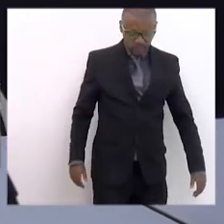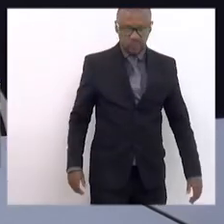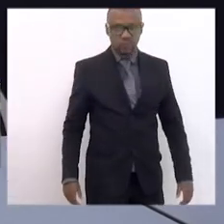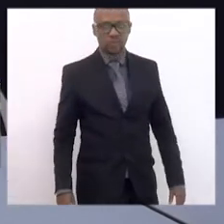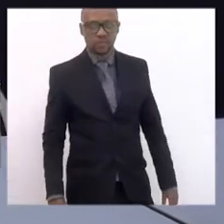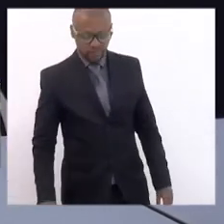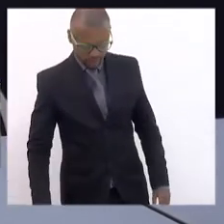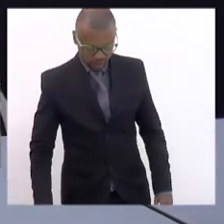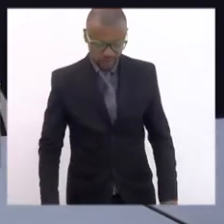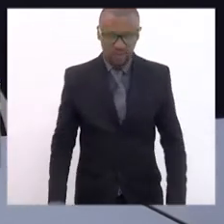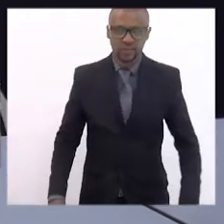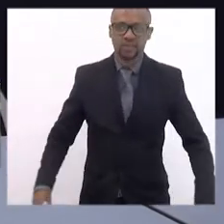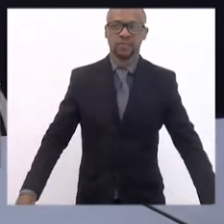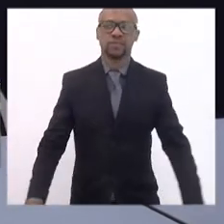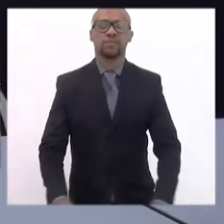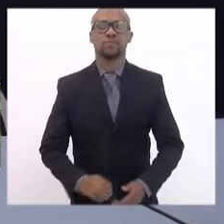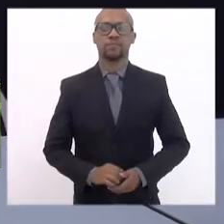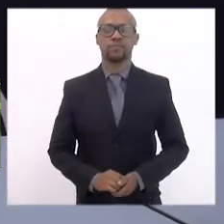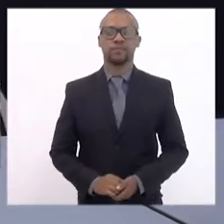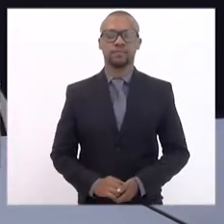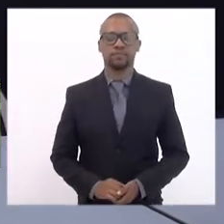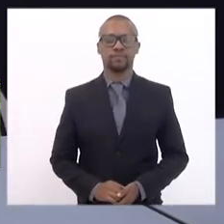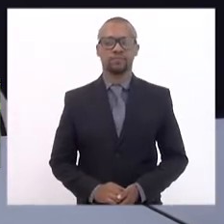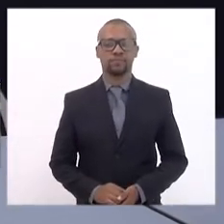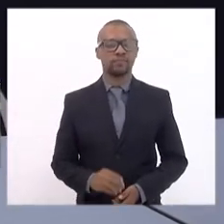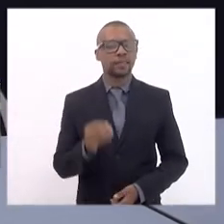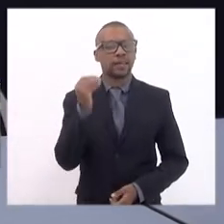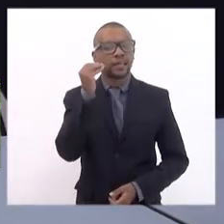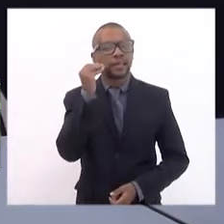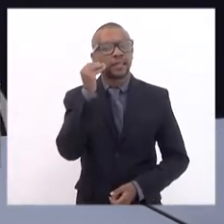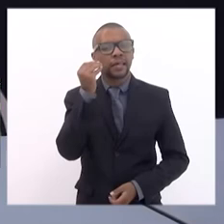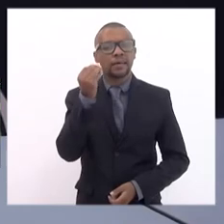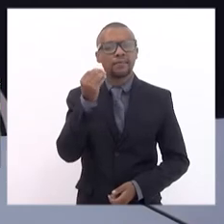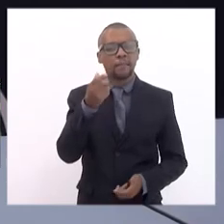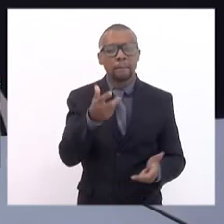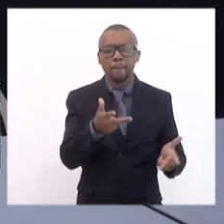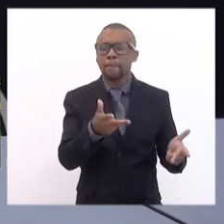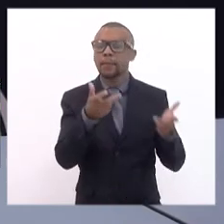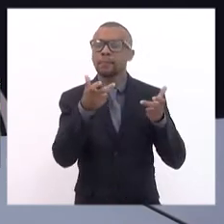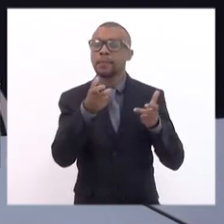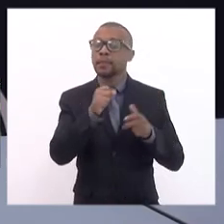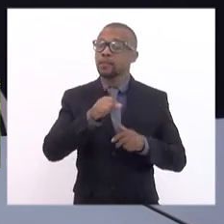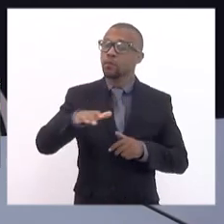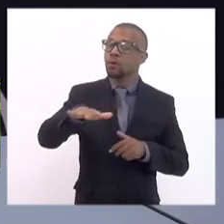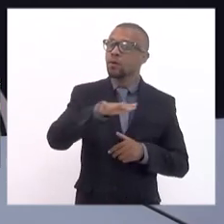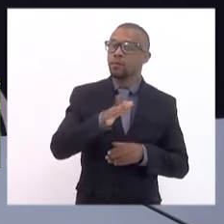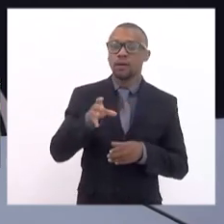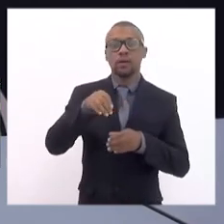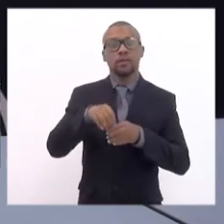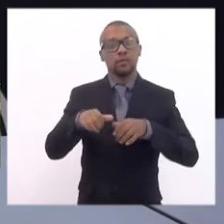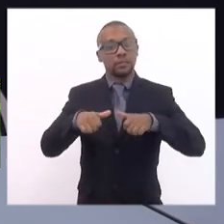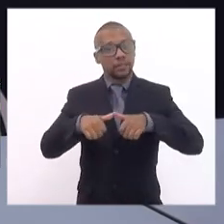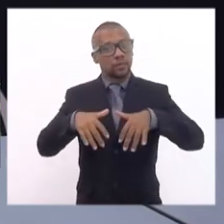tentar ver no âmbito da estrutura do governo